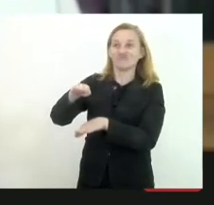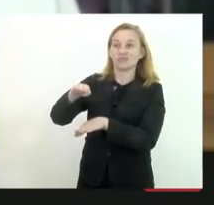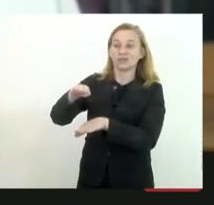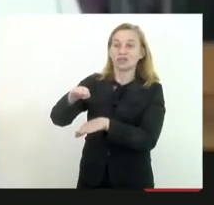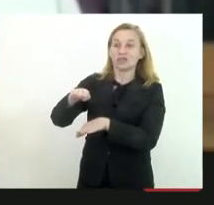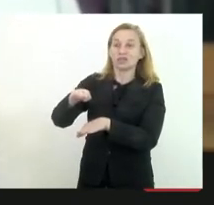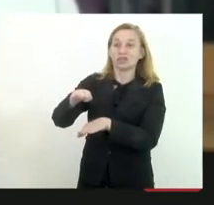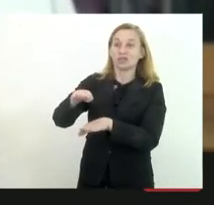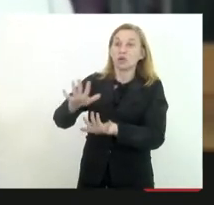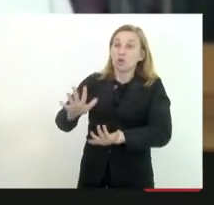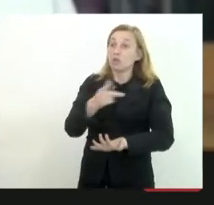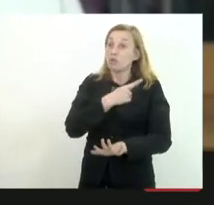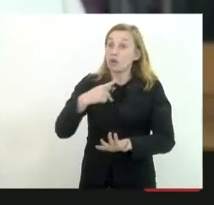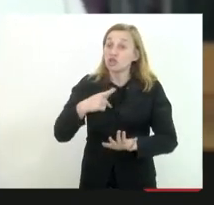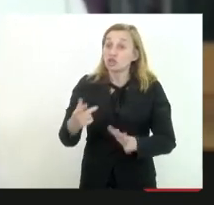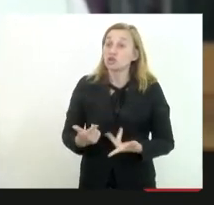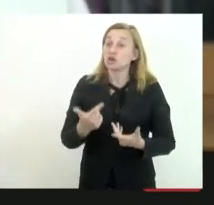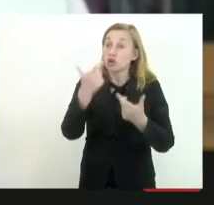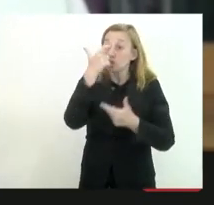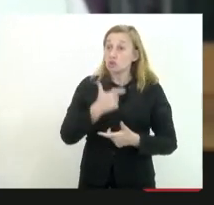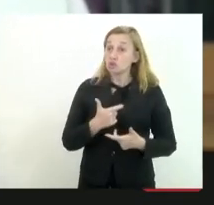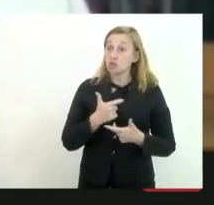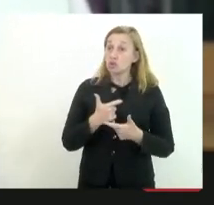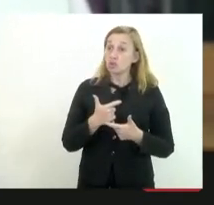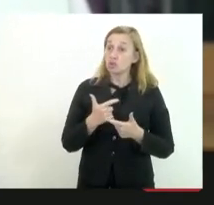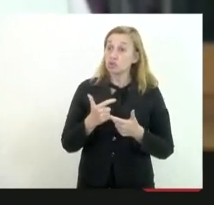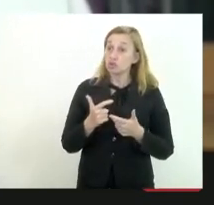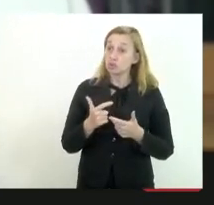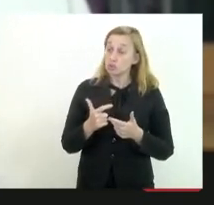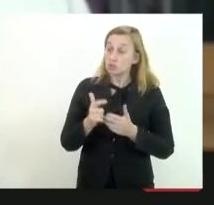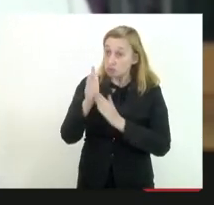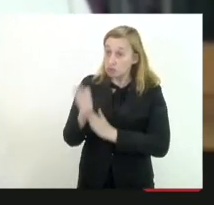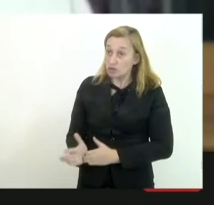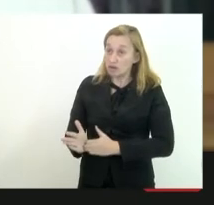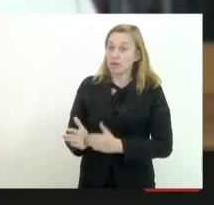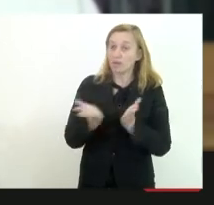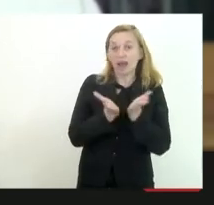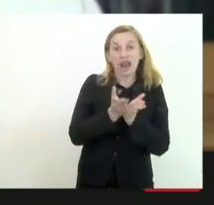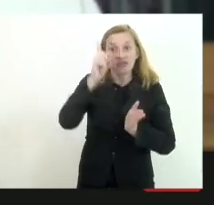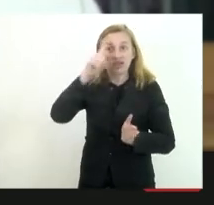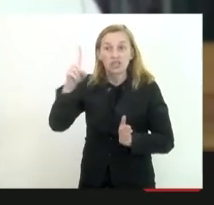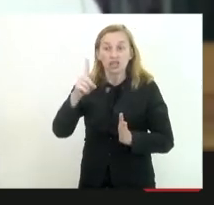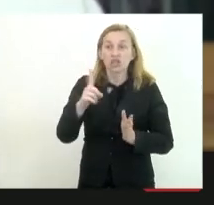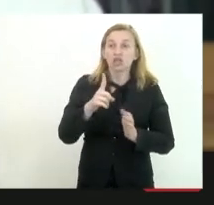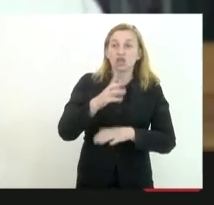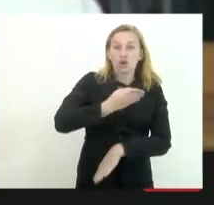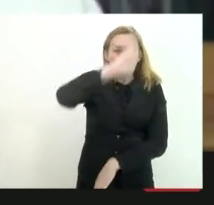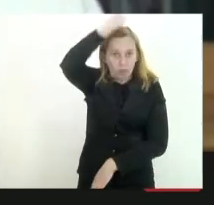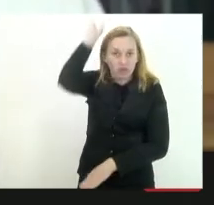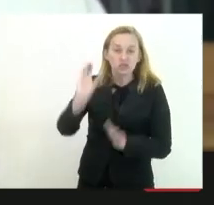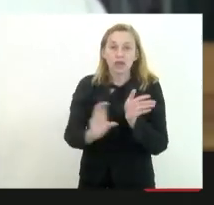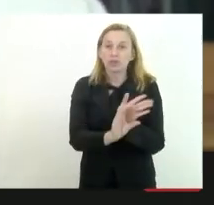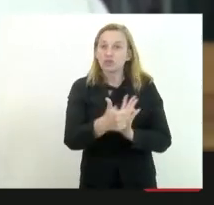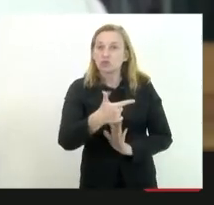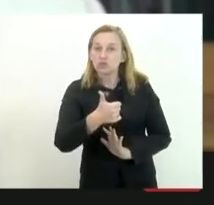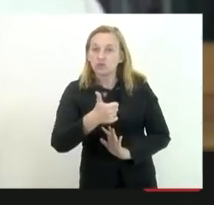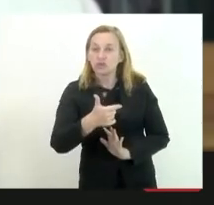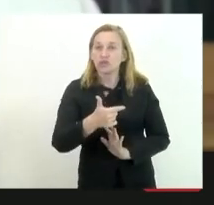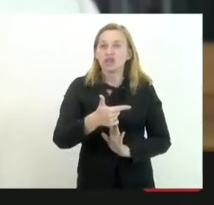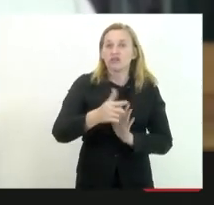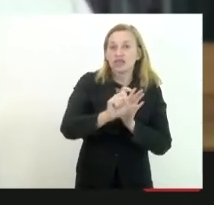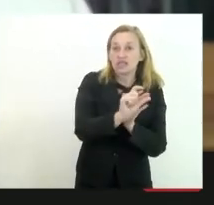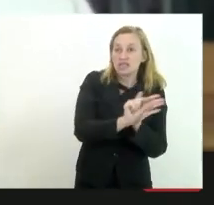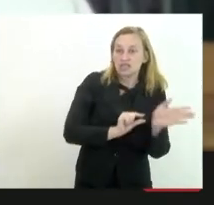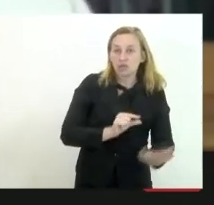sou muito enfático no que diz a palavra de Deus. Em Romanos capítulo 2, versículo 11, está escrito: porque para Deus não